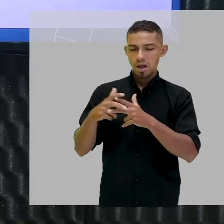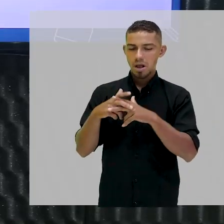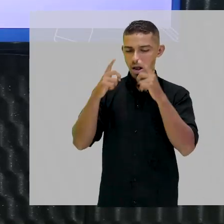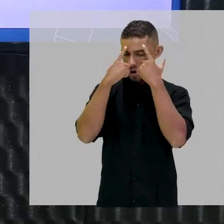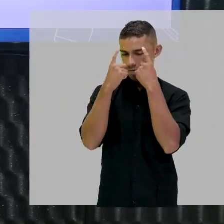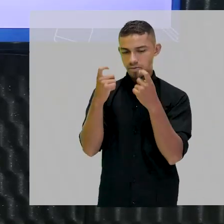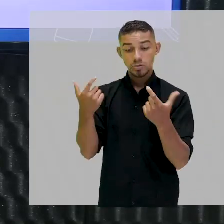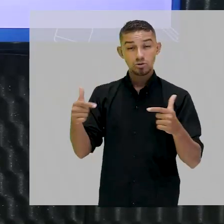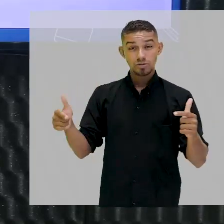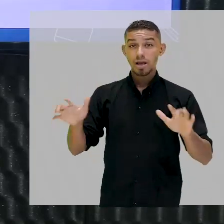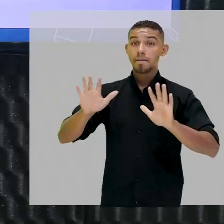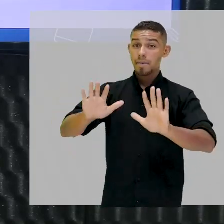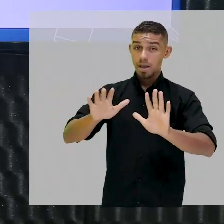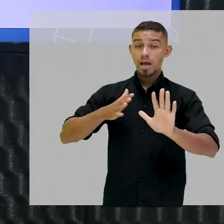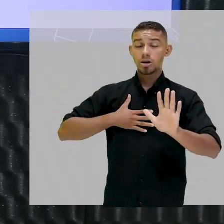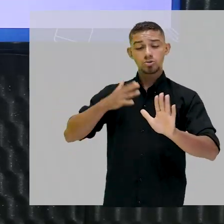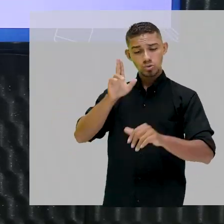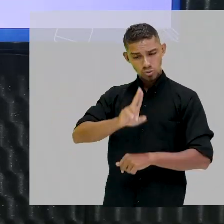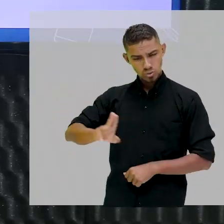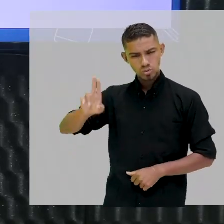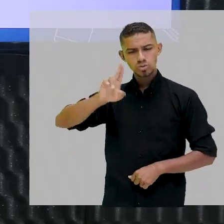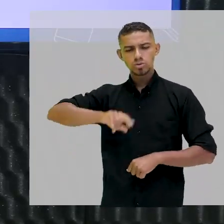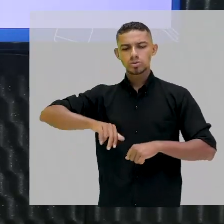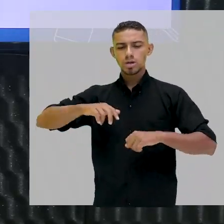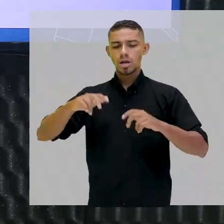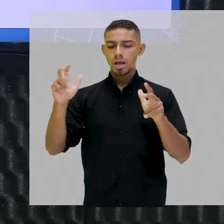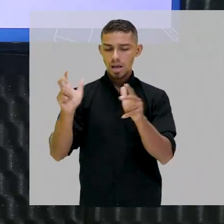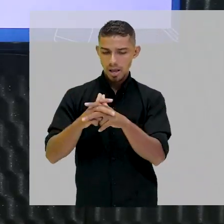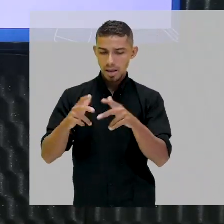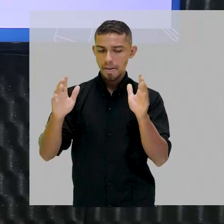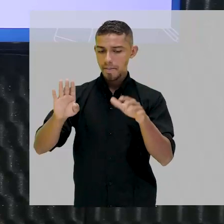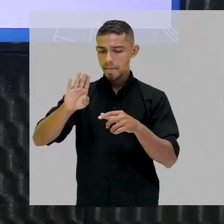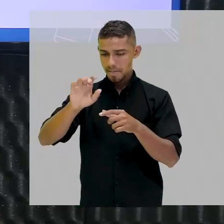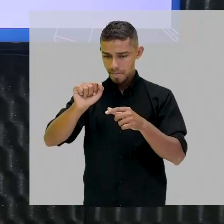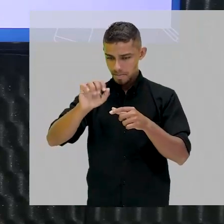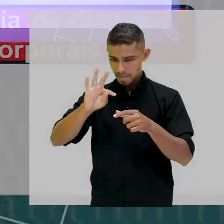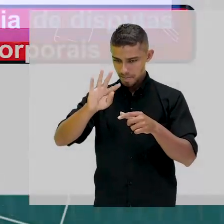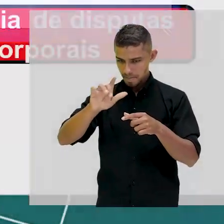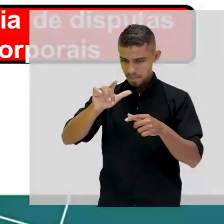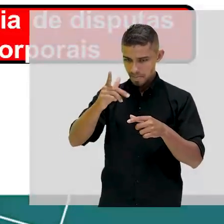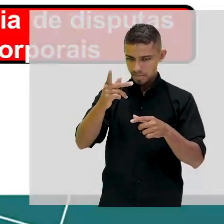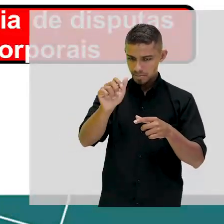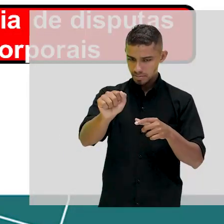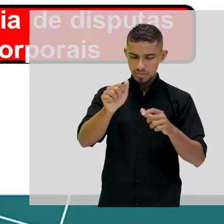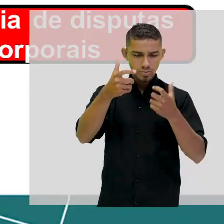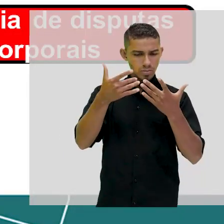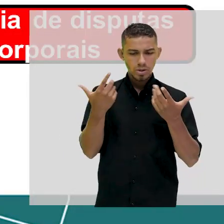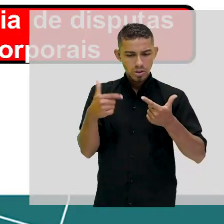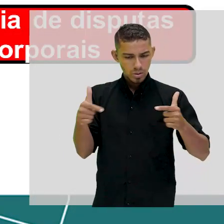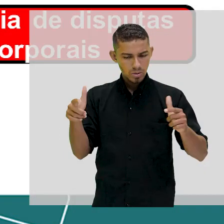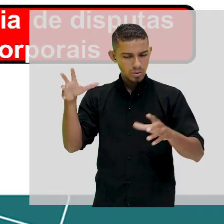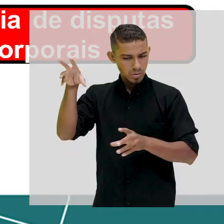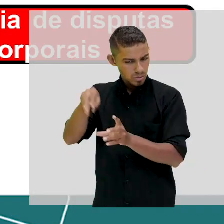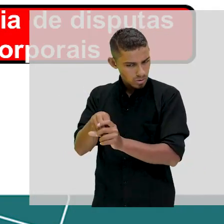dançarinos. Apesar deles utilizarem essa expressão batalha, não tem muito a ver com o breakdance. A batalha leva